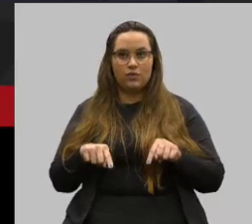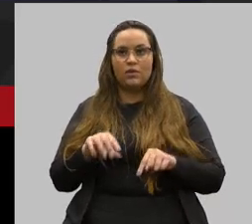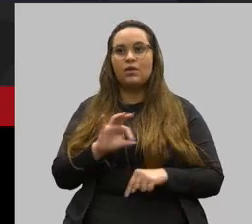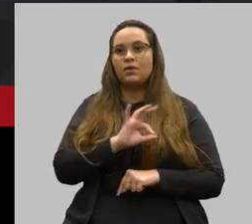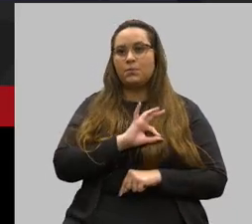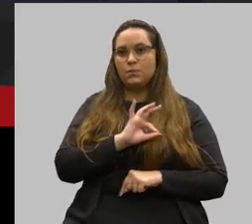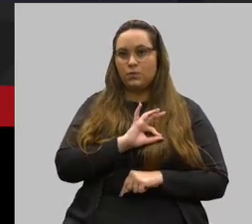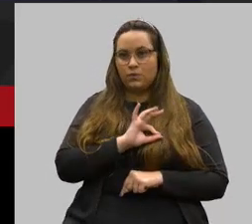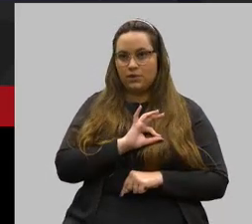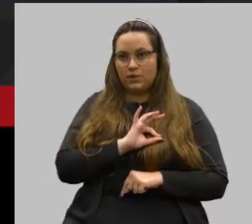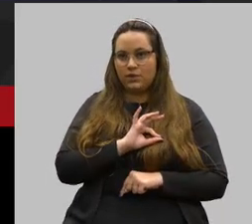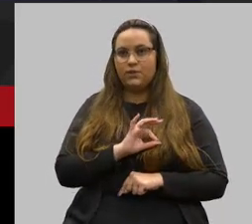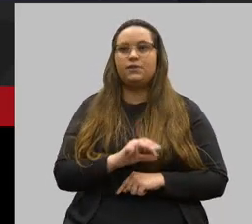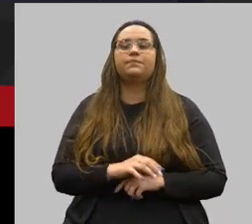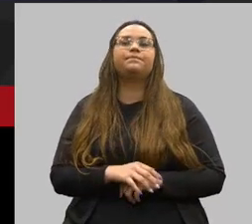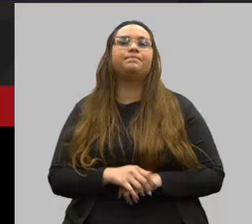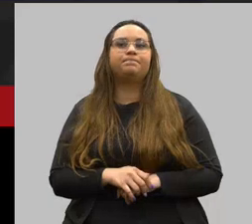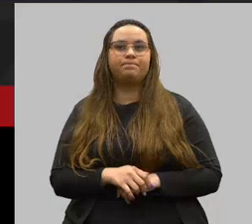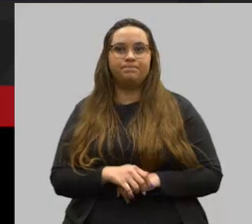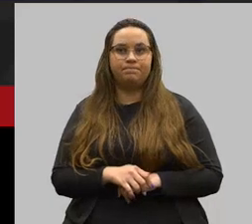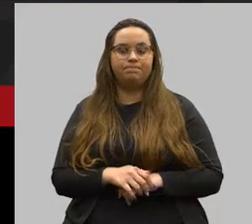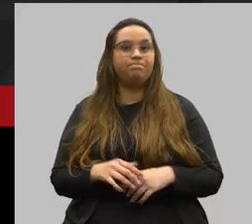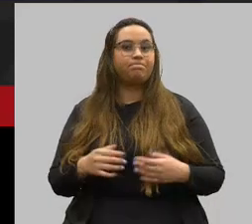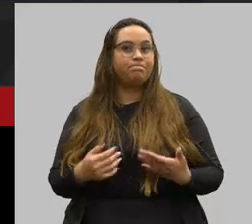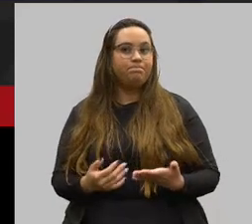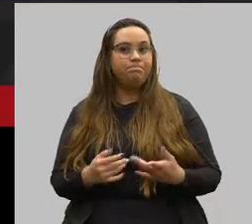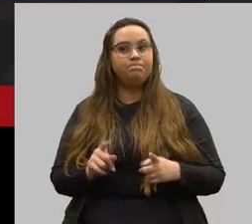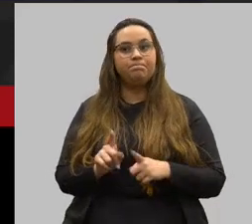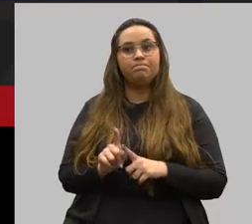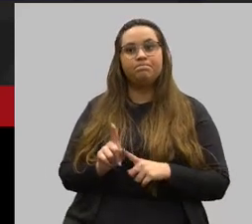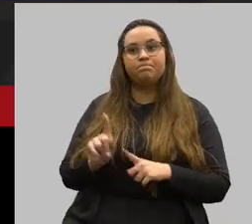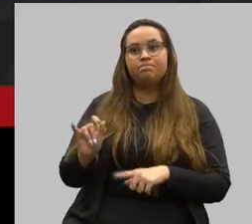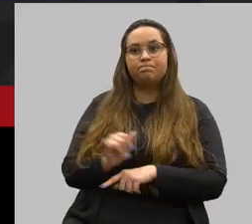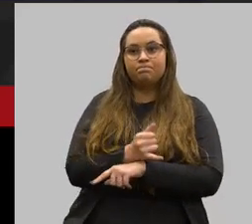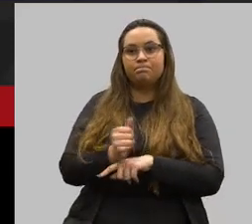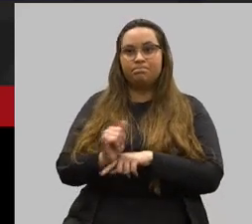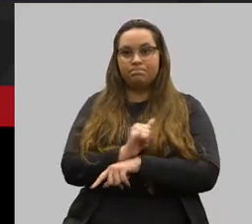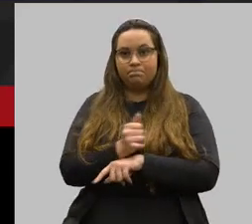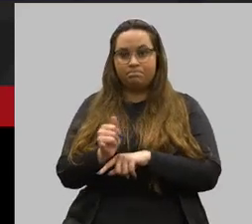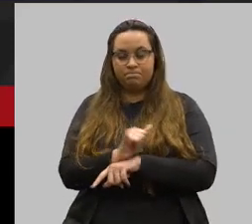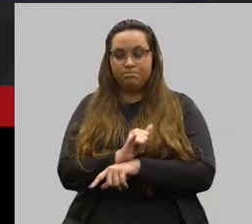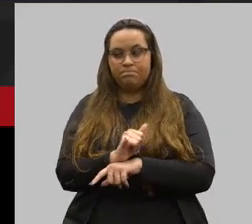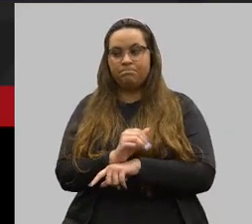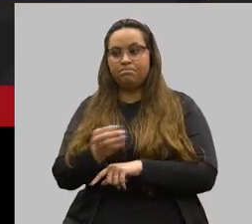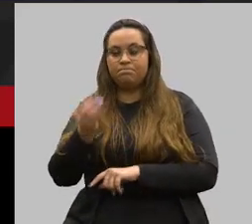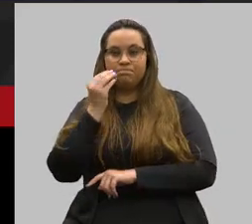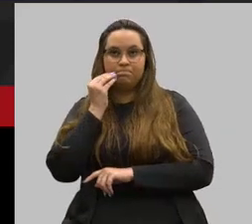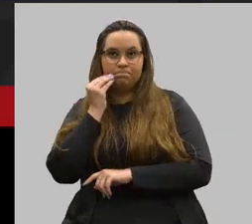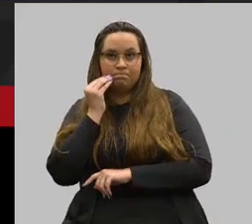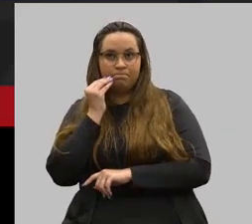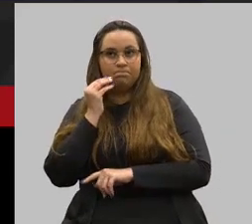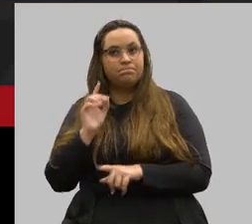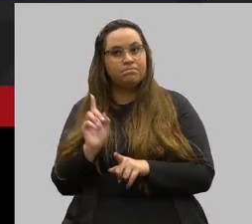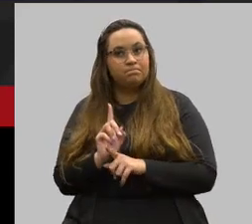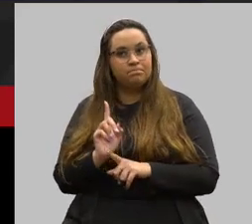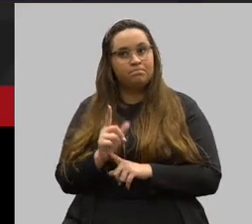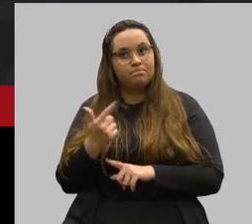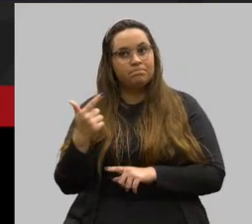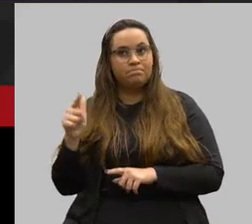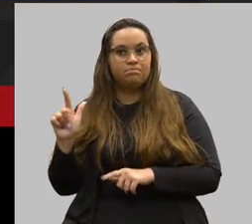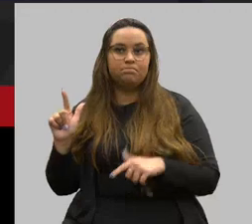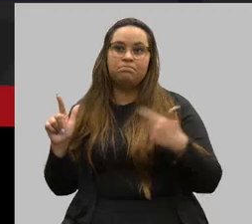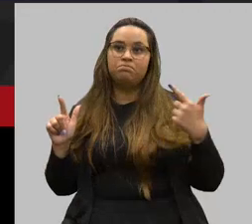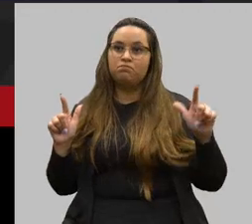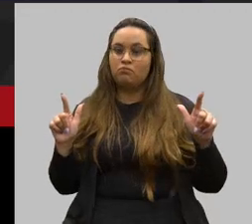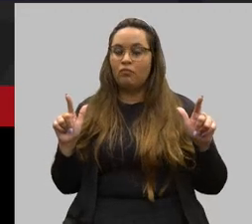até para que né a para além das estratégias que TM sido adotadas que possamos adotar outras tantas que